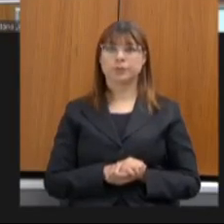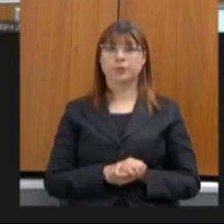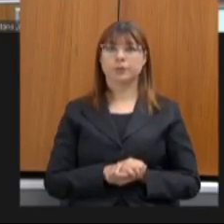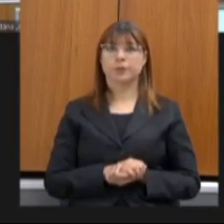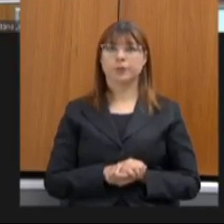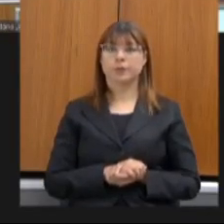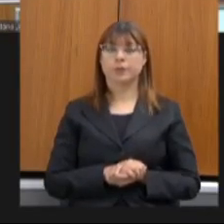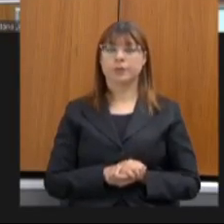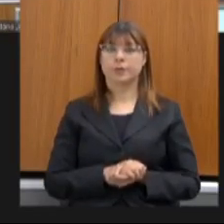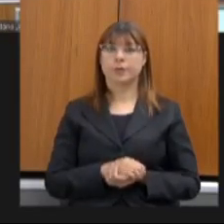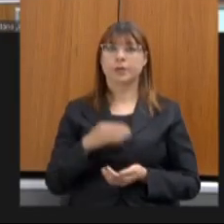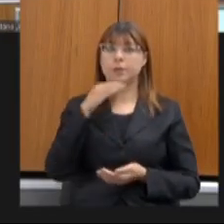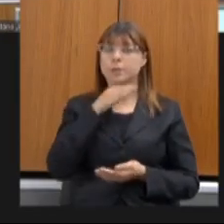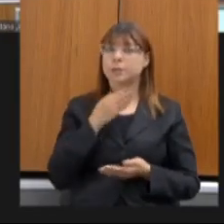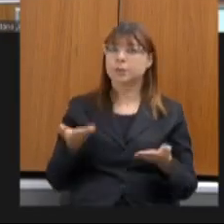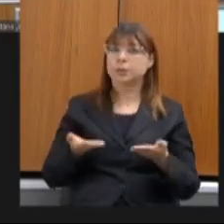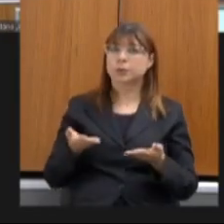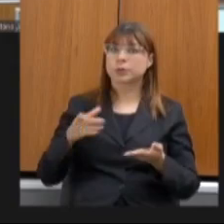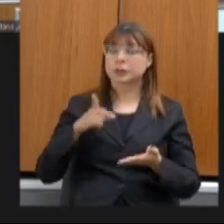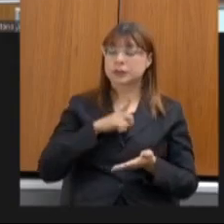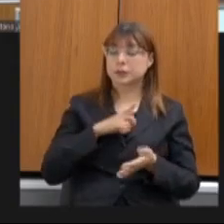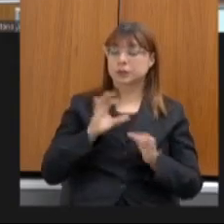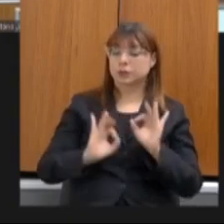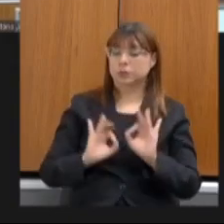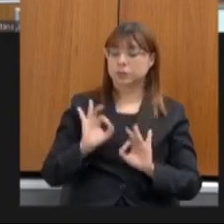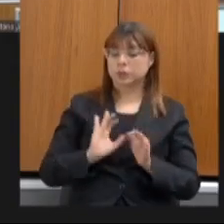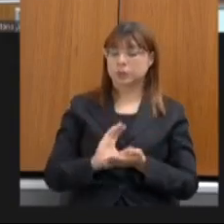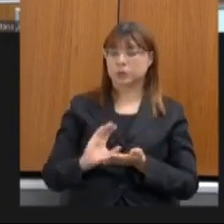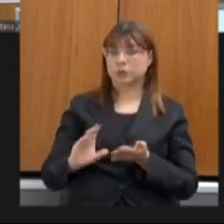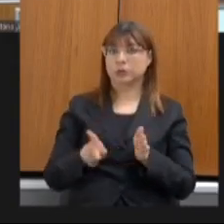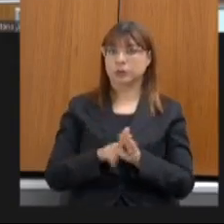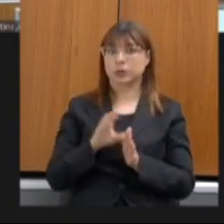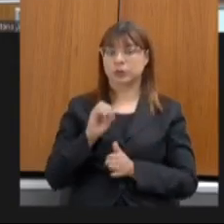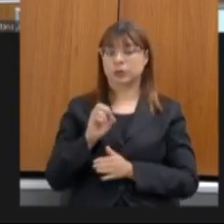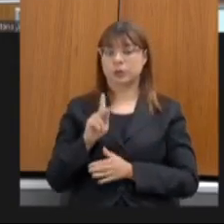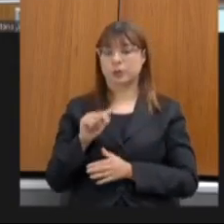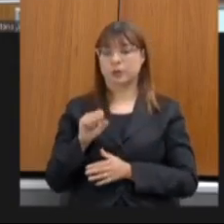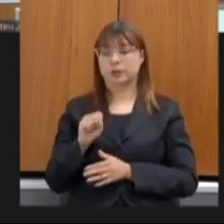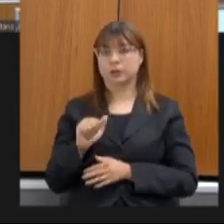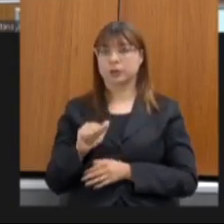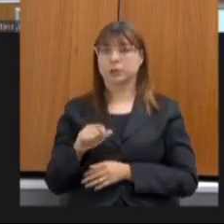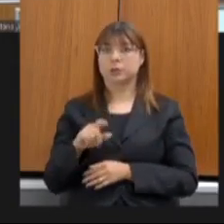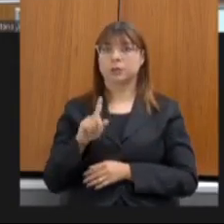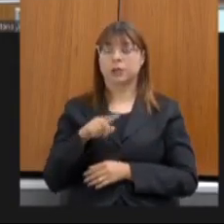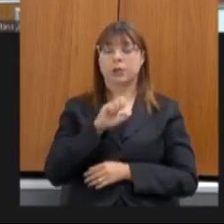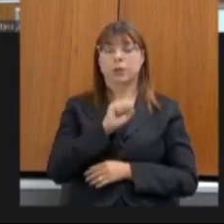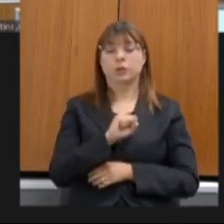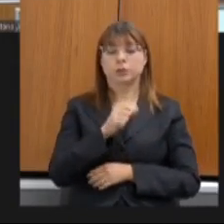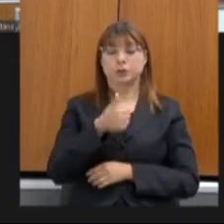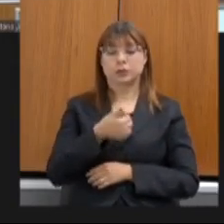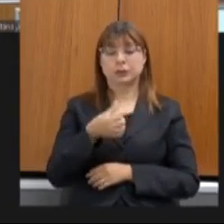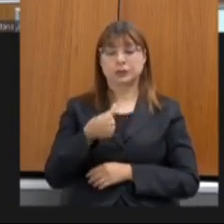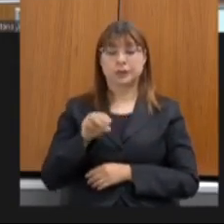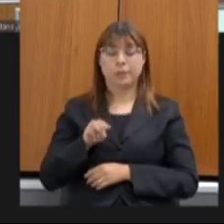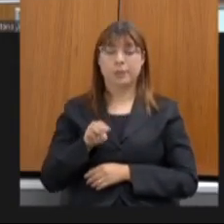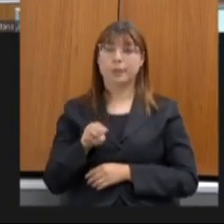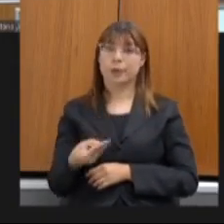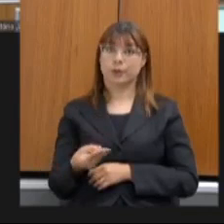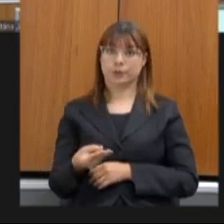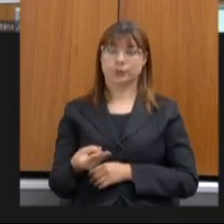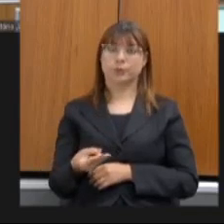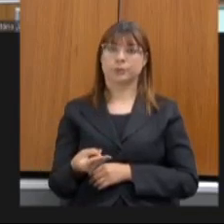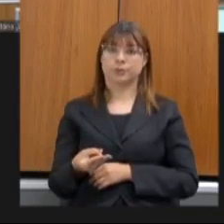e Aqui nós temos o plano de investimento da Copasa de 2020 ela tem um plano de investimento de 816 milhões